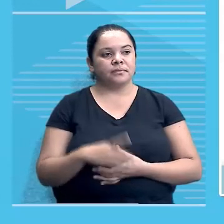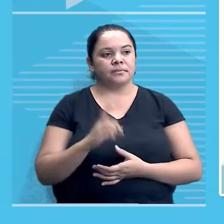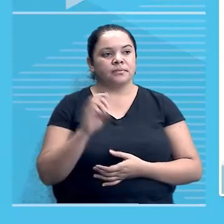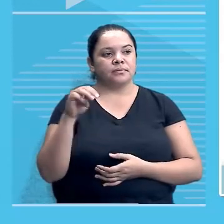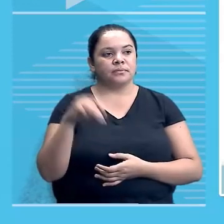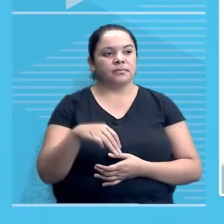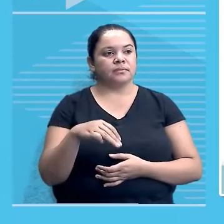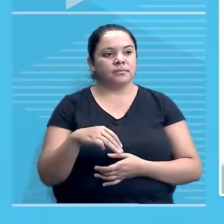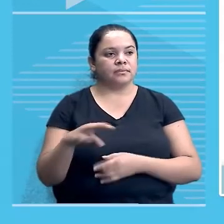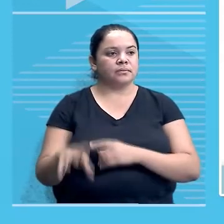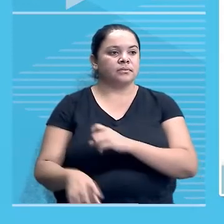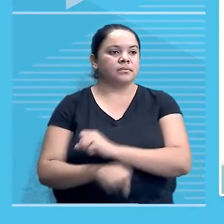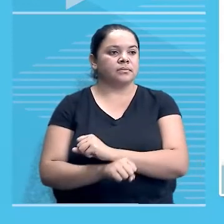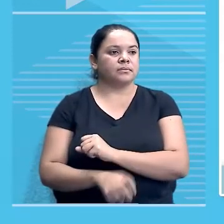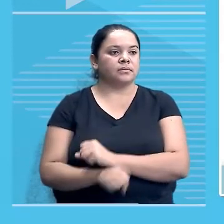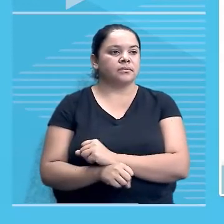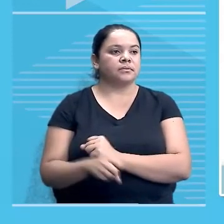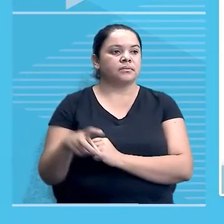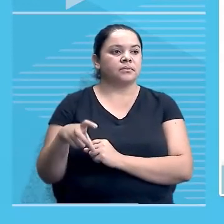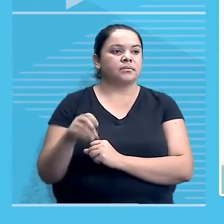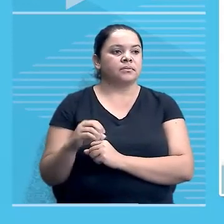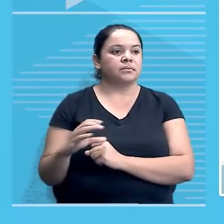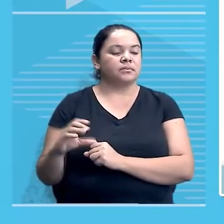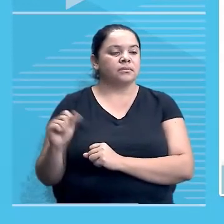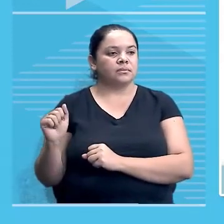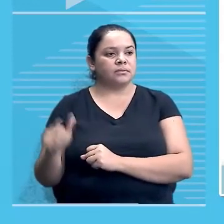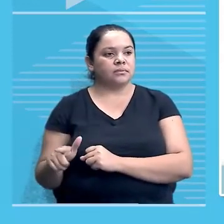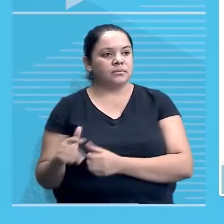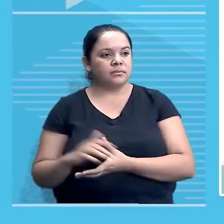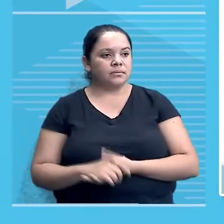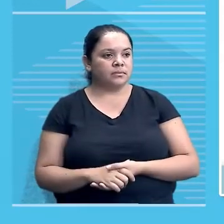em 20 minutos,